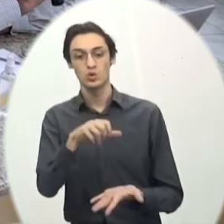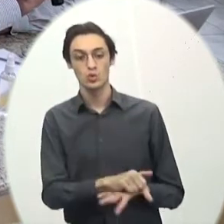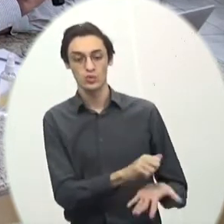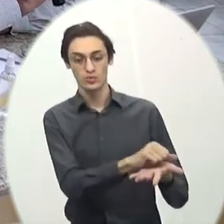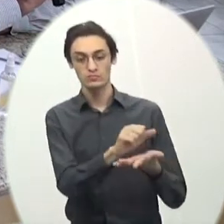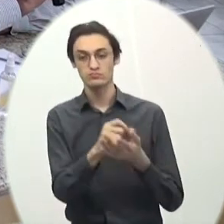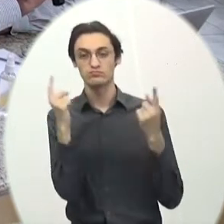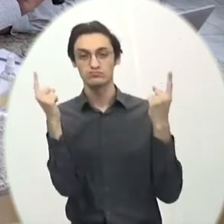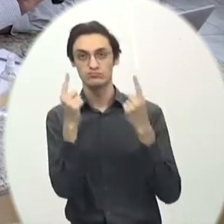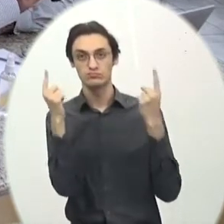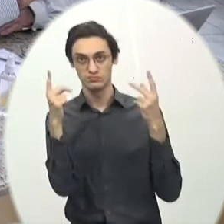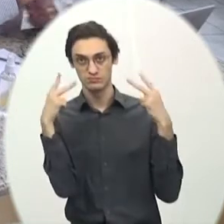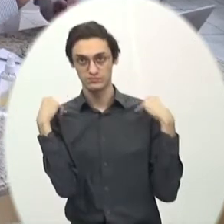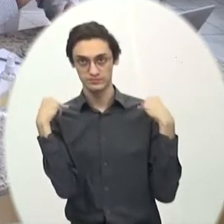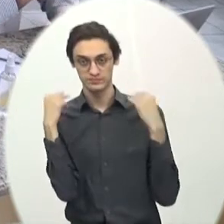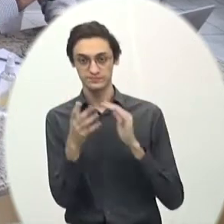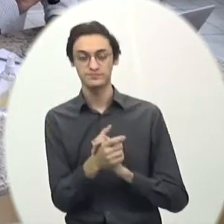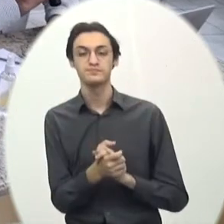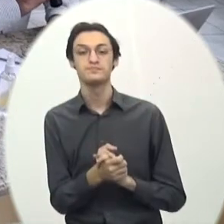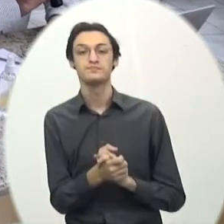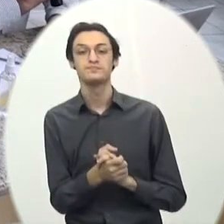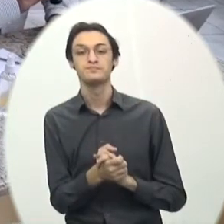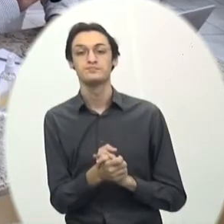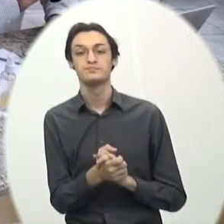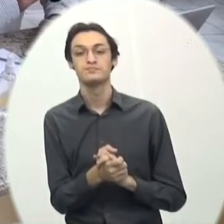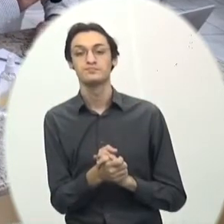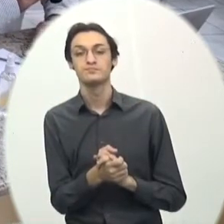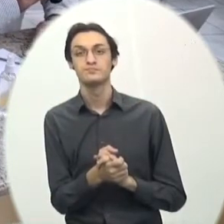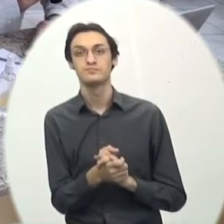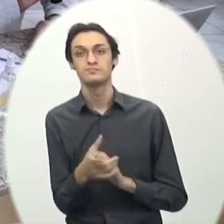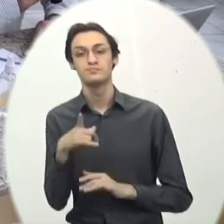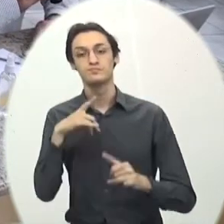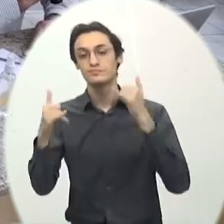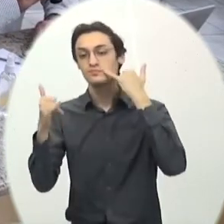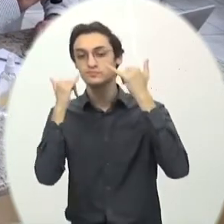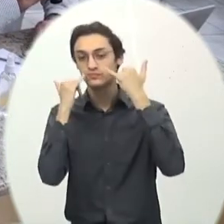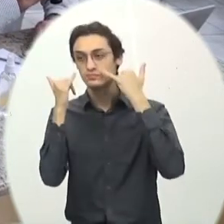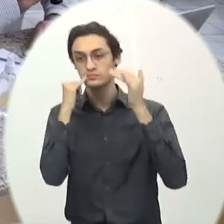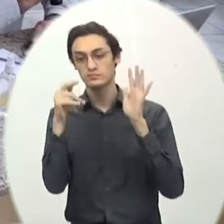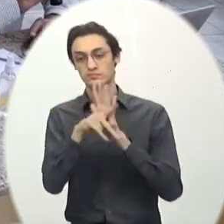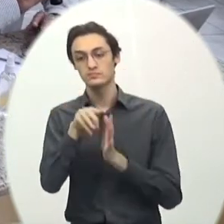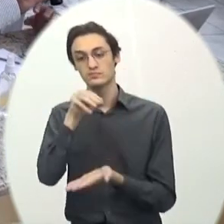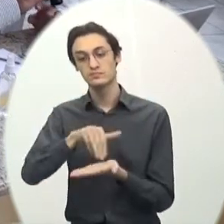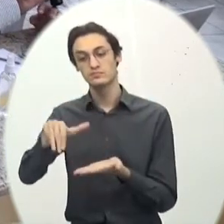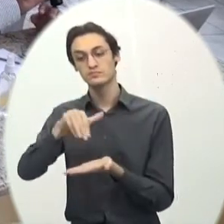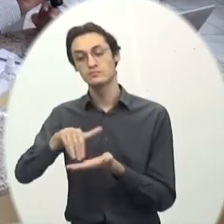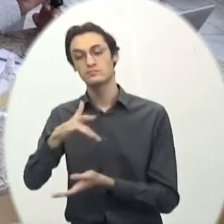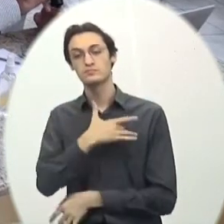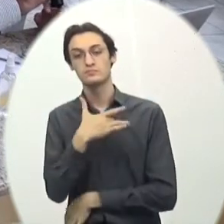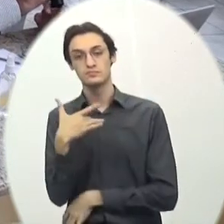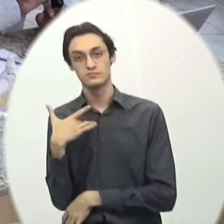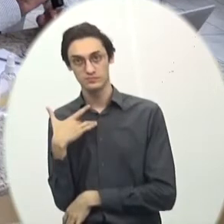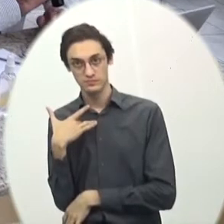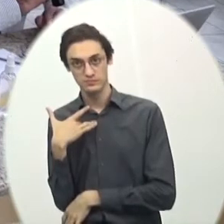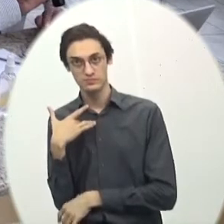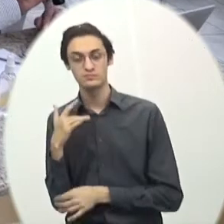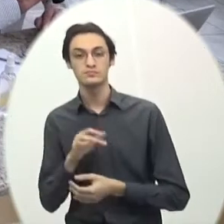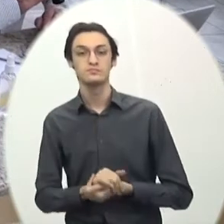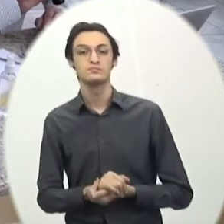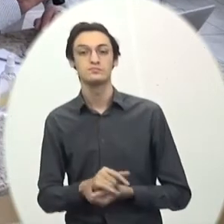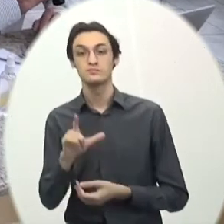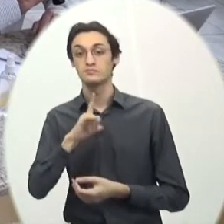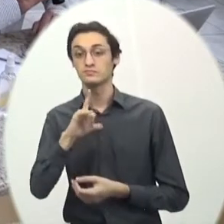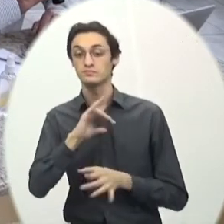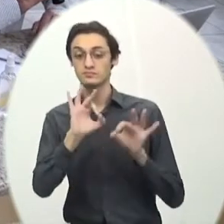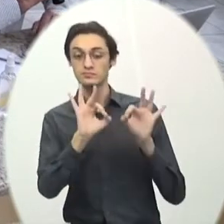plantão. Então, para nós obtermos informação da Secretaria de Saúde, se realmente